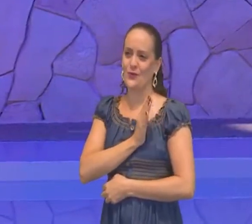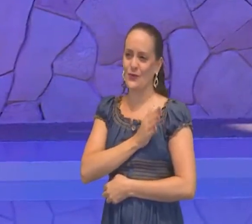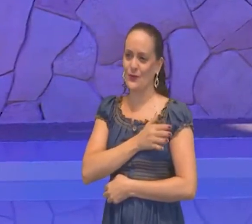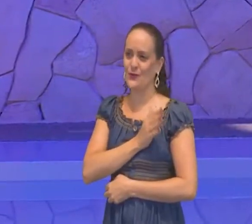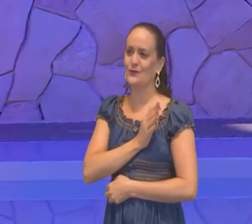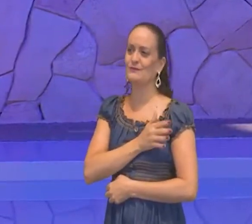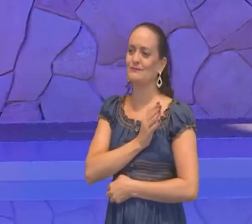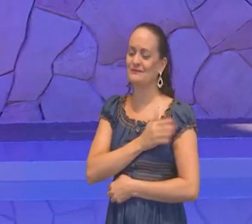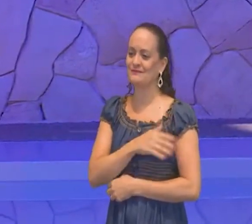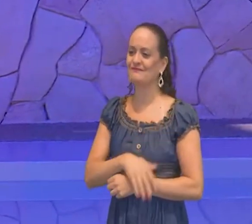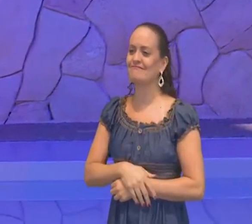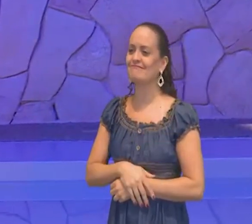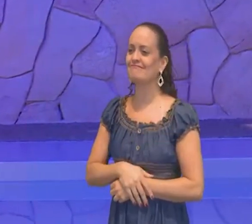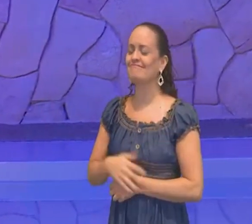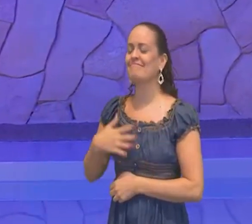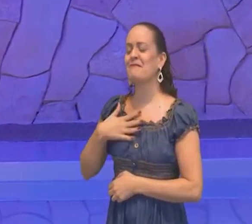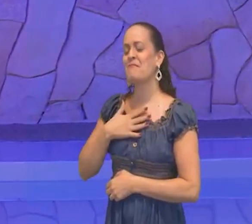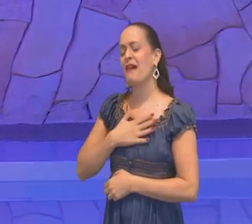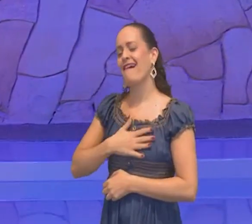Que